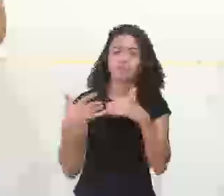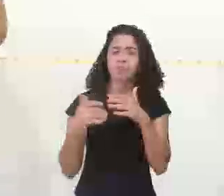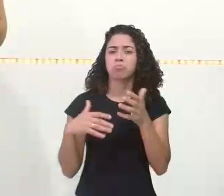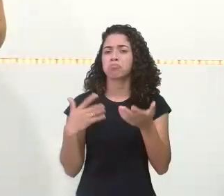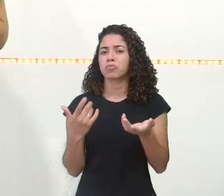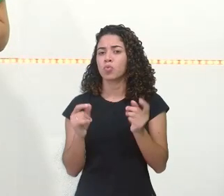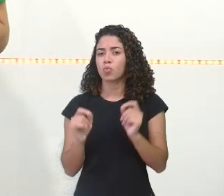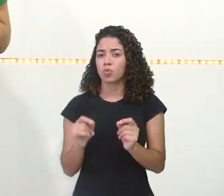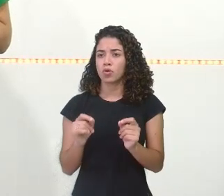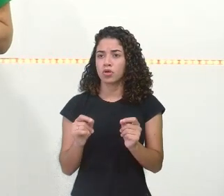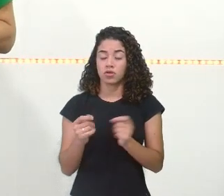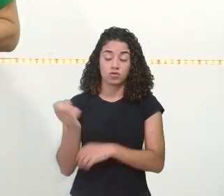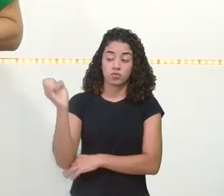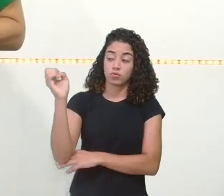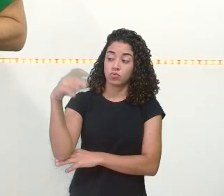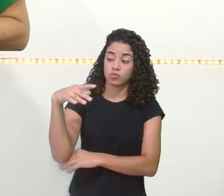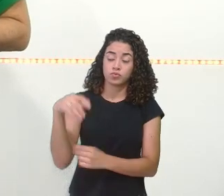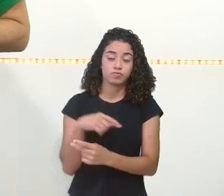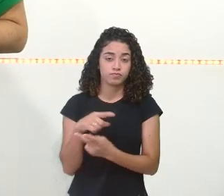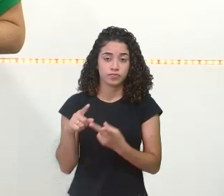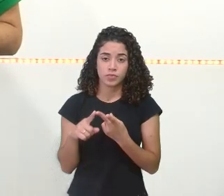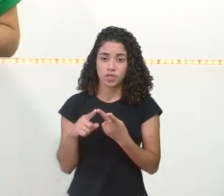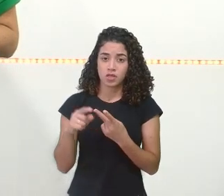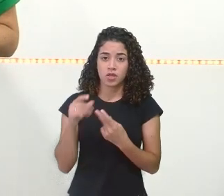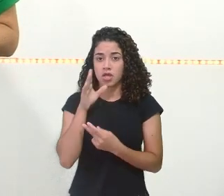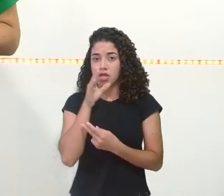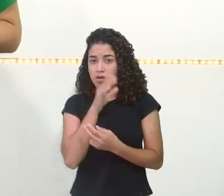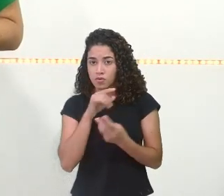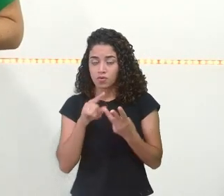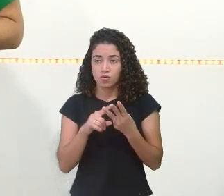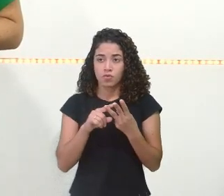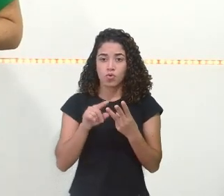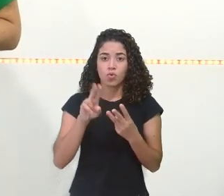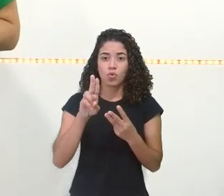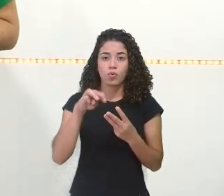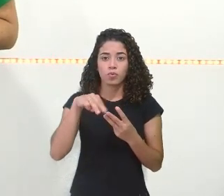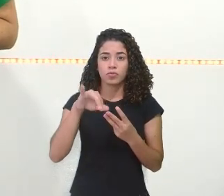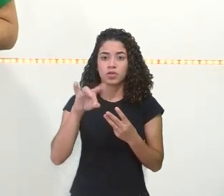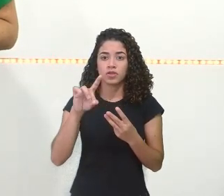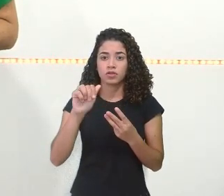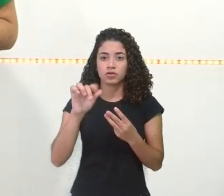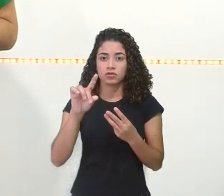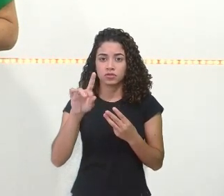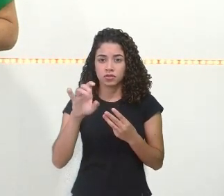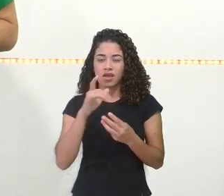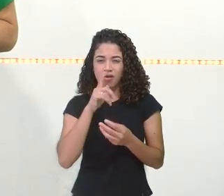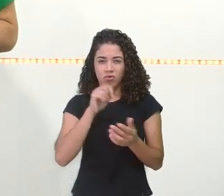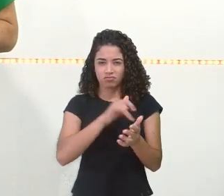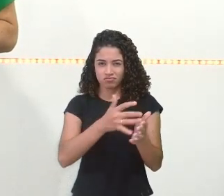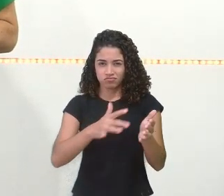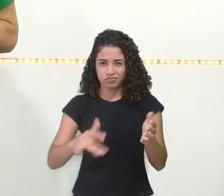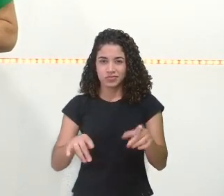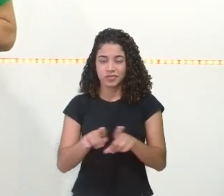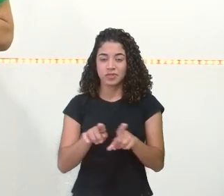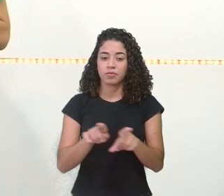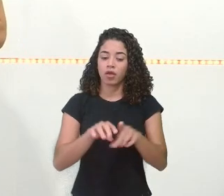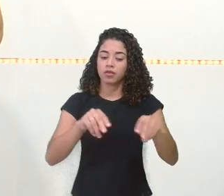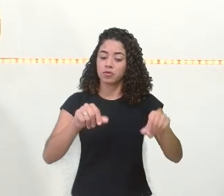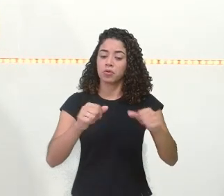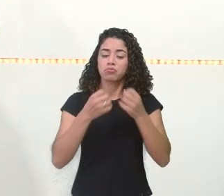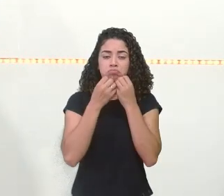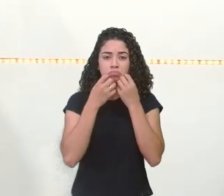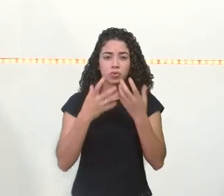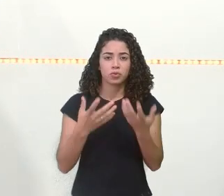essas? Luminosidade, calor, umidade e solos favoráveis. Então,